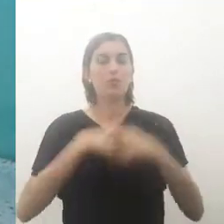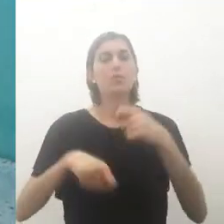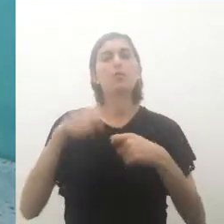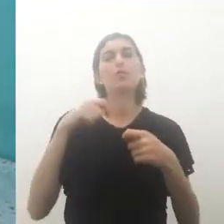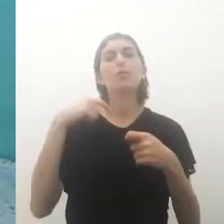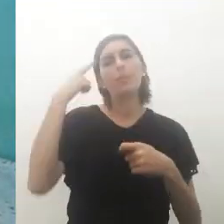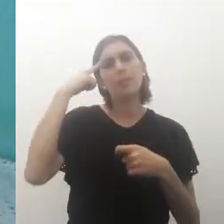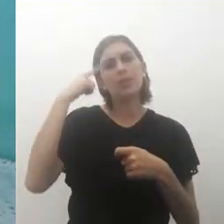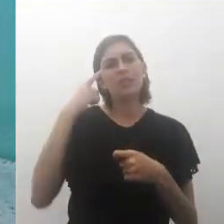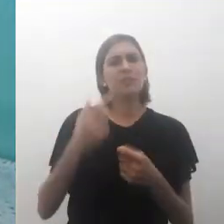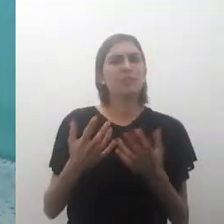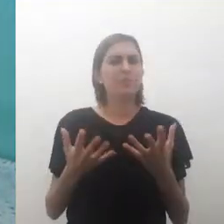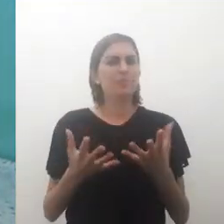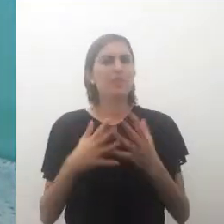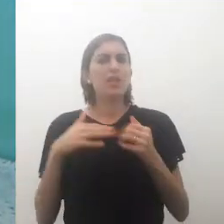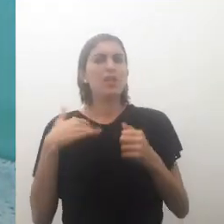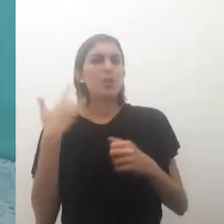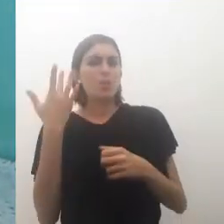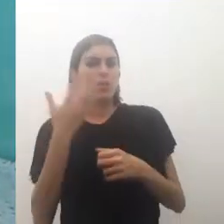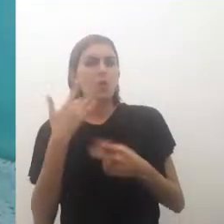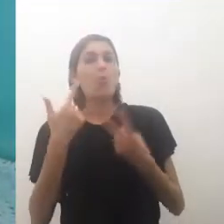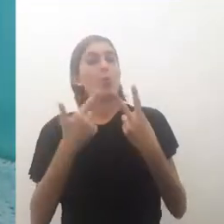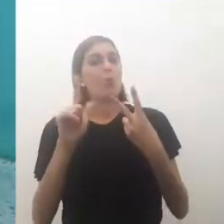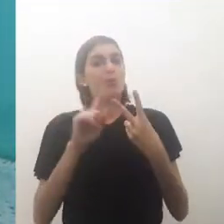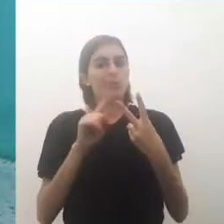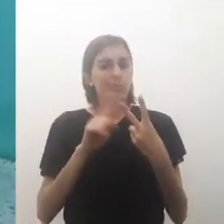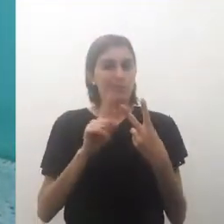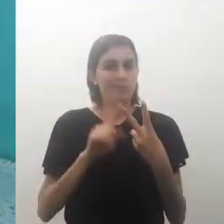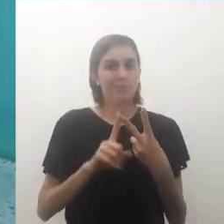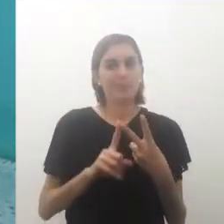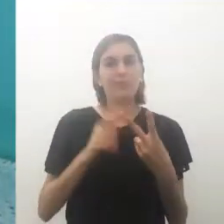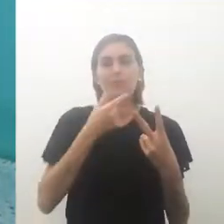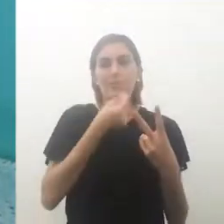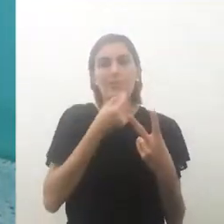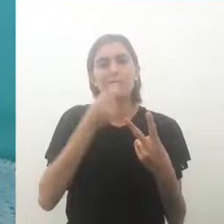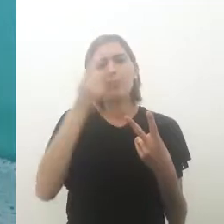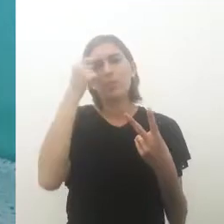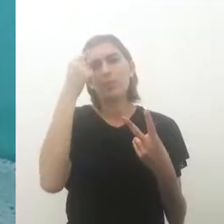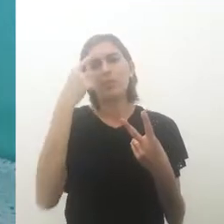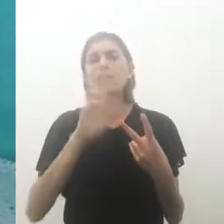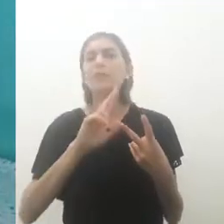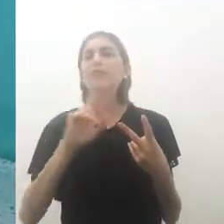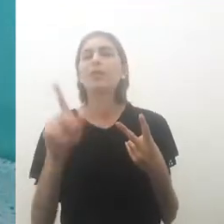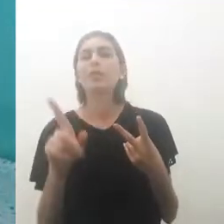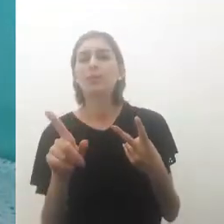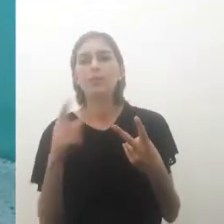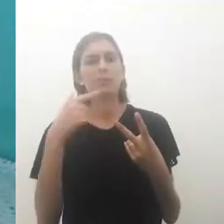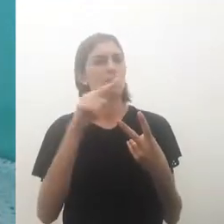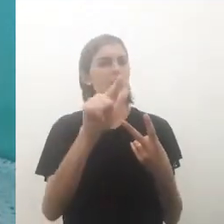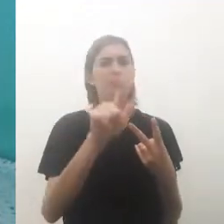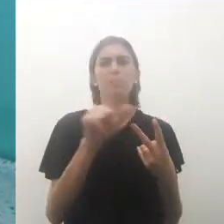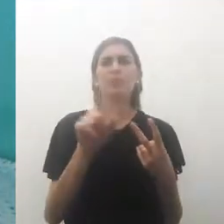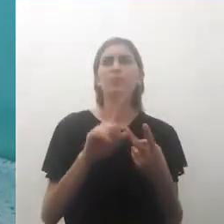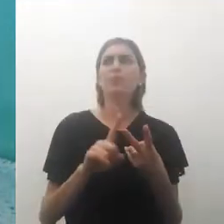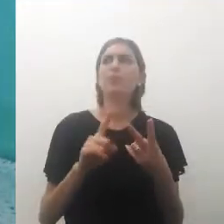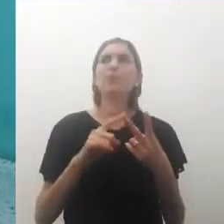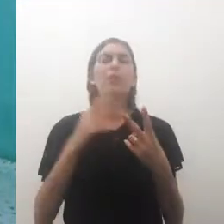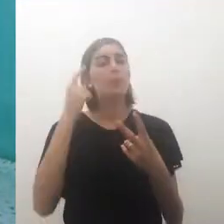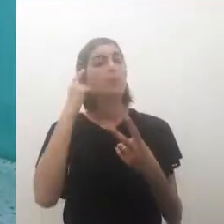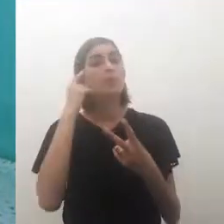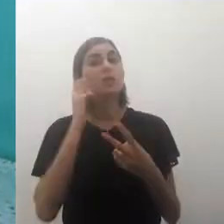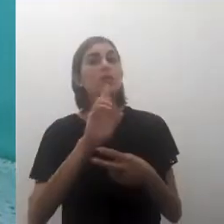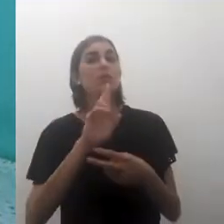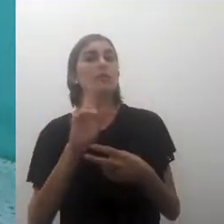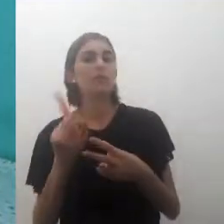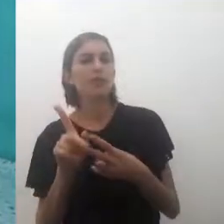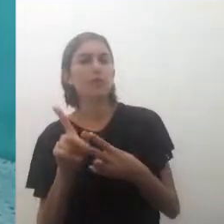administrativa, pensa o seguinte, eu acho que não é bem assim não. Essa questão não é desse jeito. Fayol,